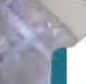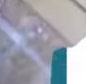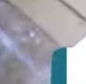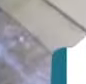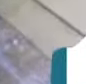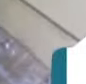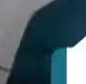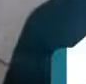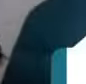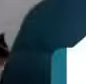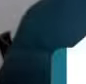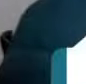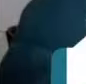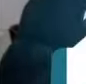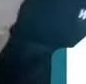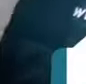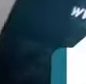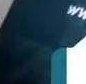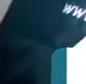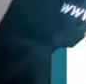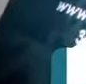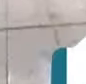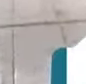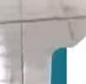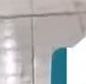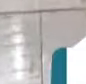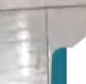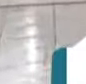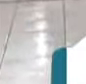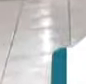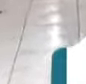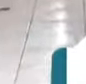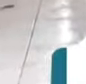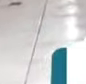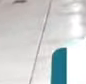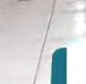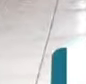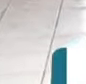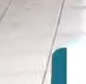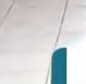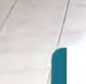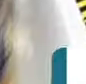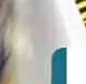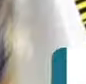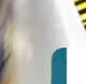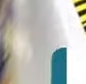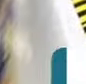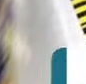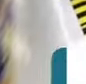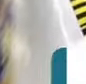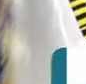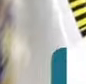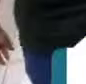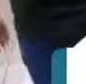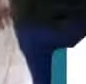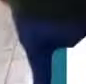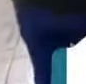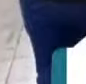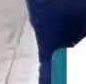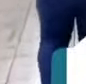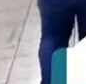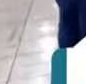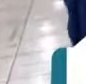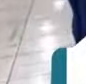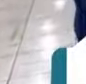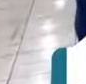adesivos, perfurados, banner, corte eletrônico e muito mais. Na campanha eleitoral, o atendimento é personalizado com entrega de material em